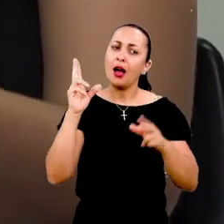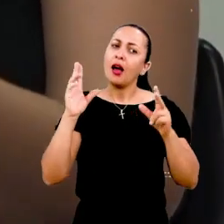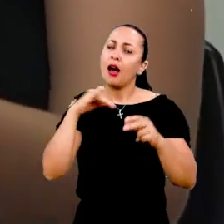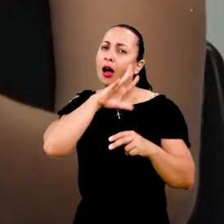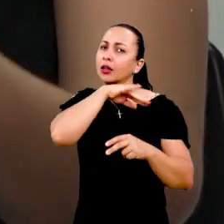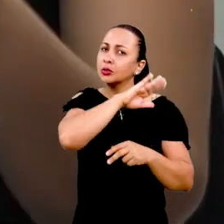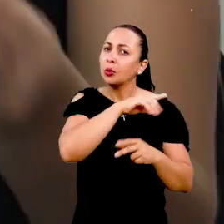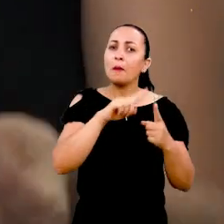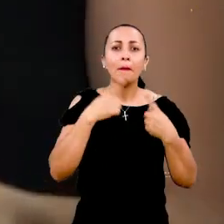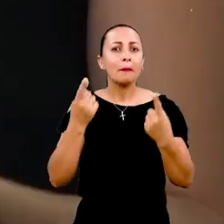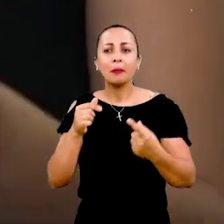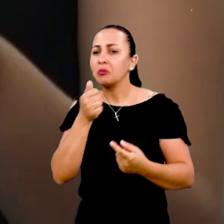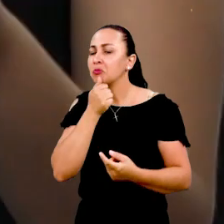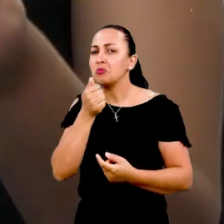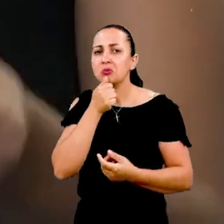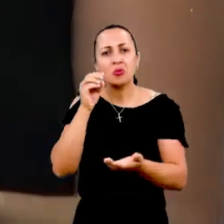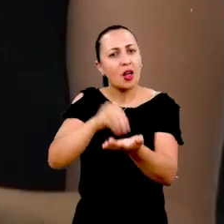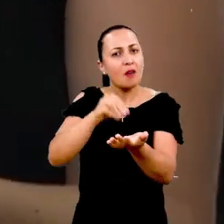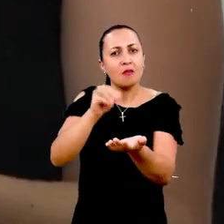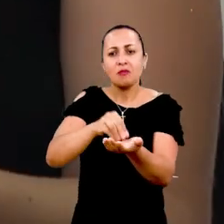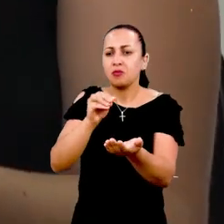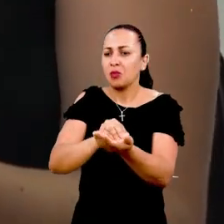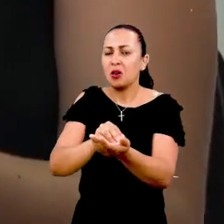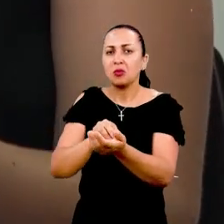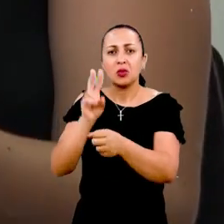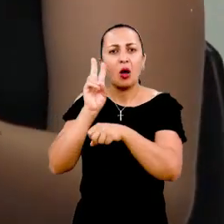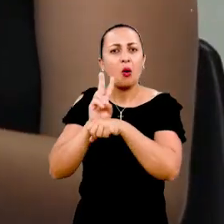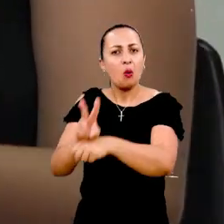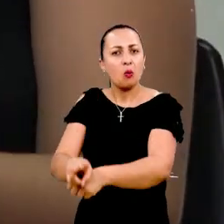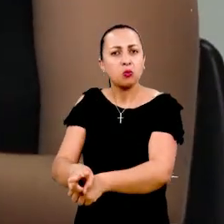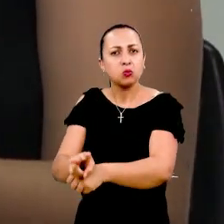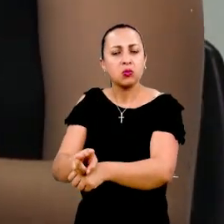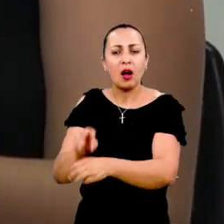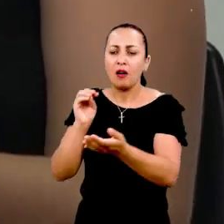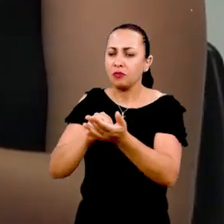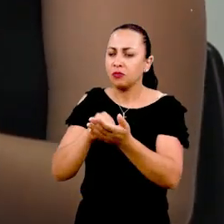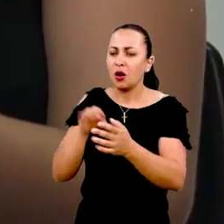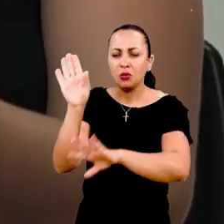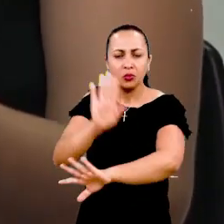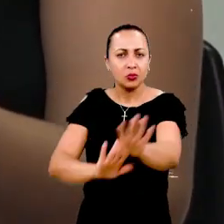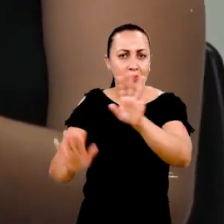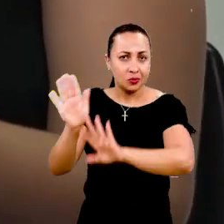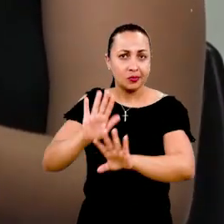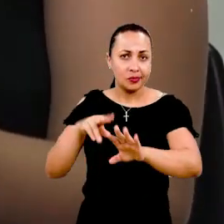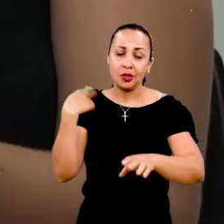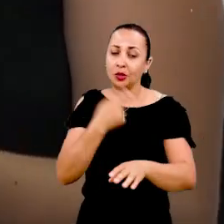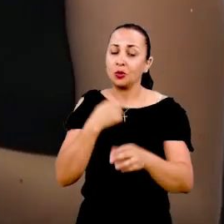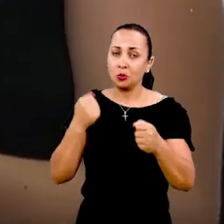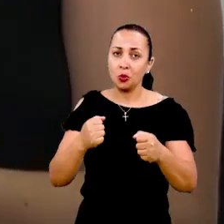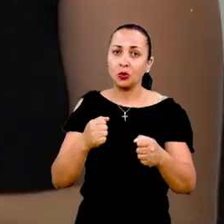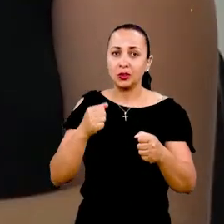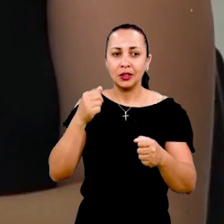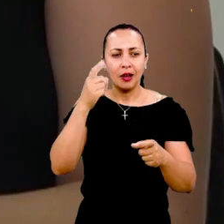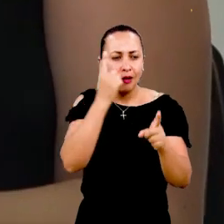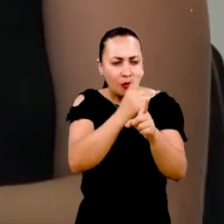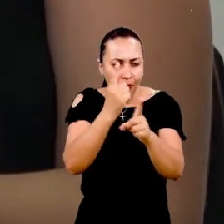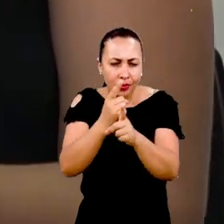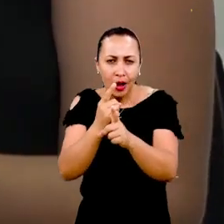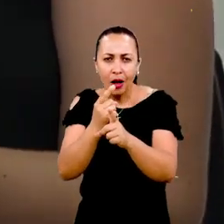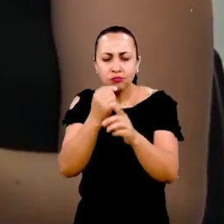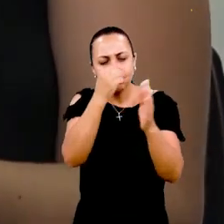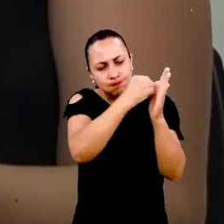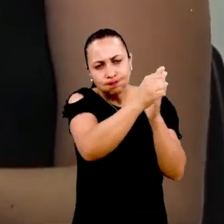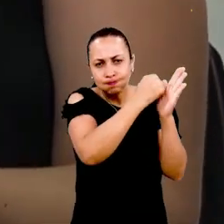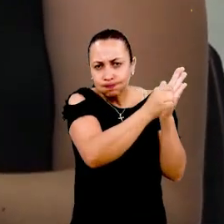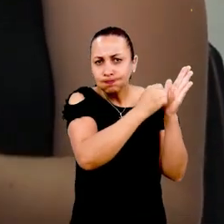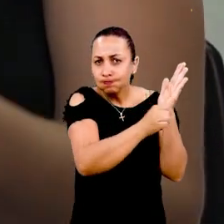que ainda não tem nenhuma proteção oficializada, digamos assim, e a gente pode ajudar a identificar essas áreas